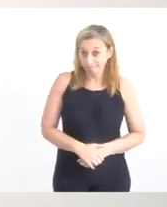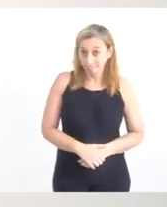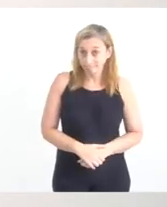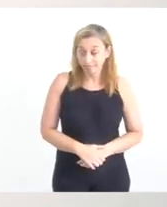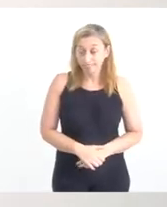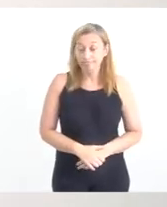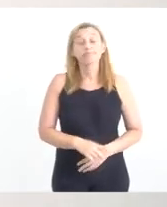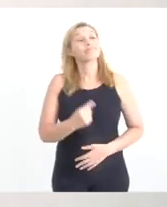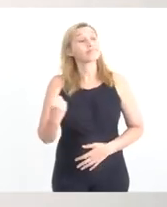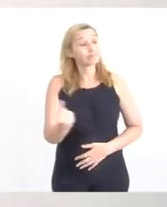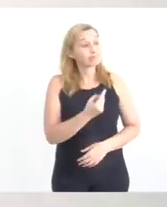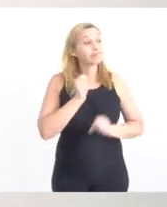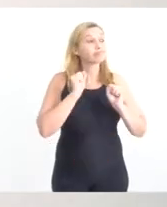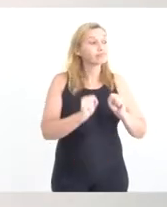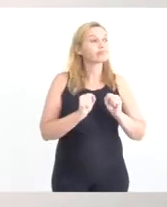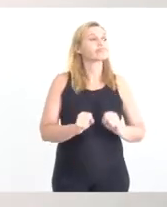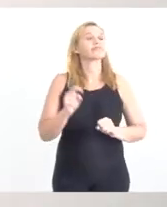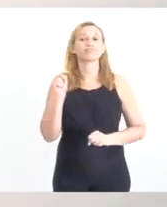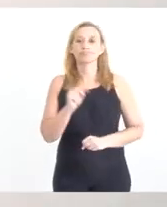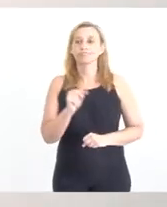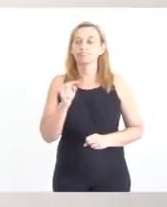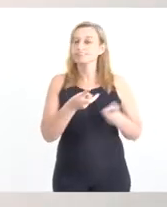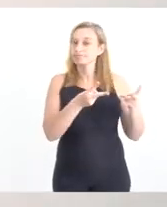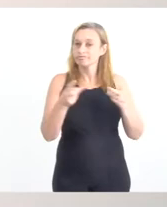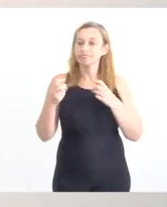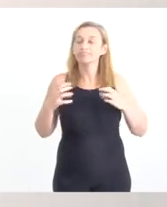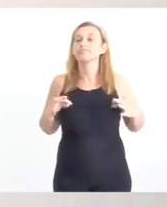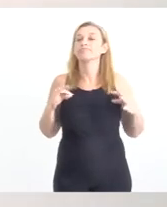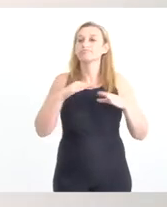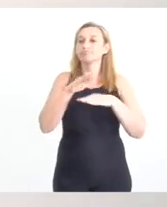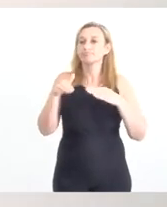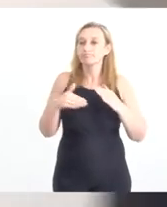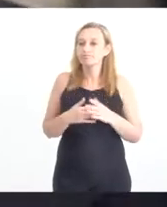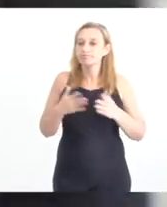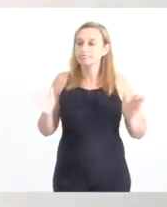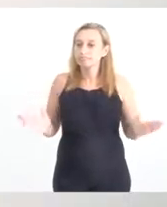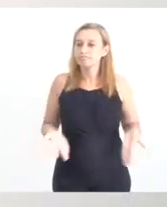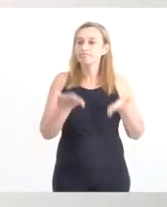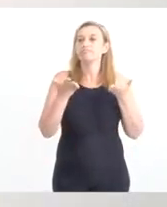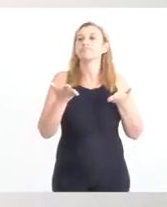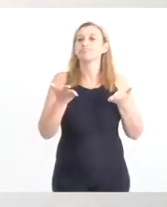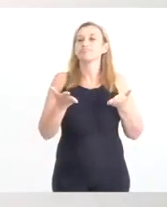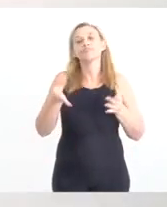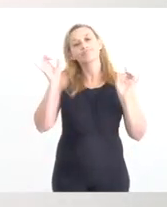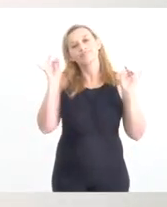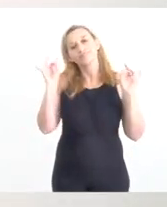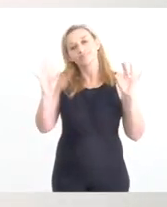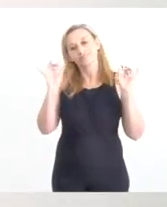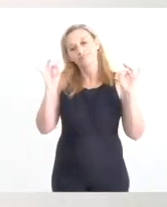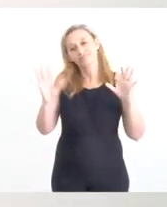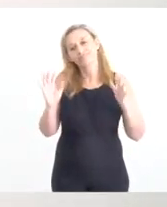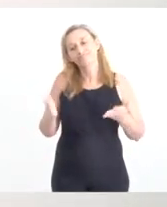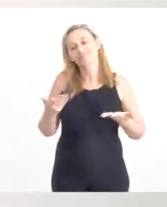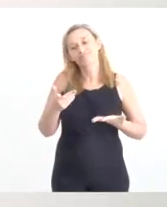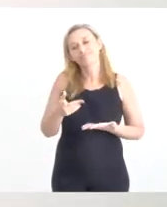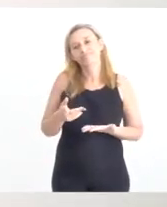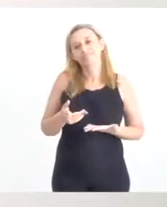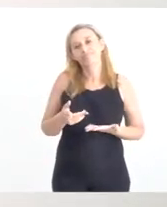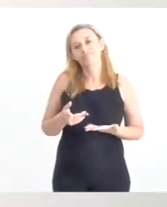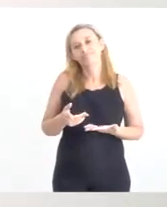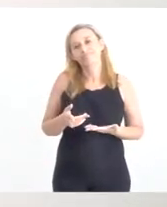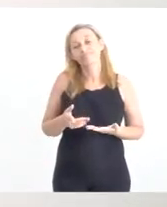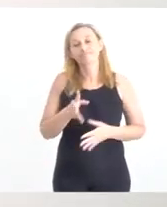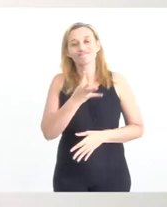fez então nós podemos aqui observar todas essas iniciativas em especial trazendo